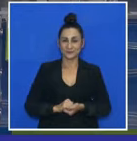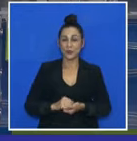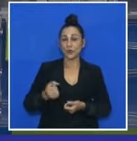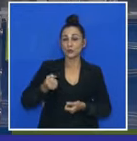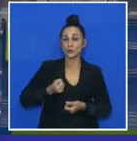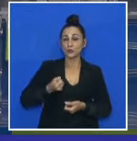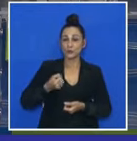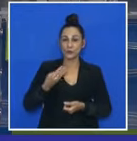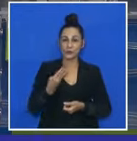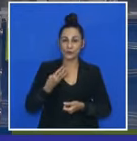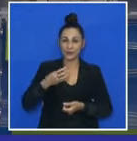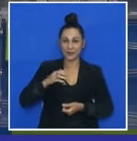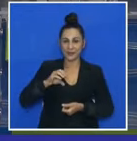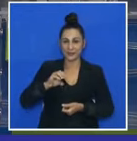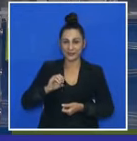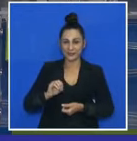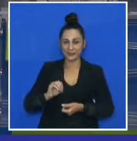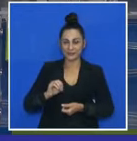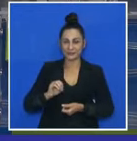Número 40.